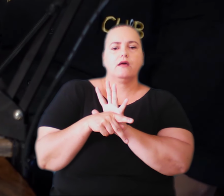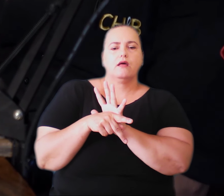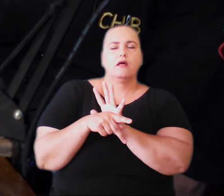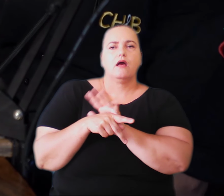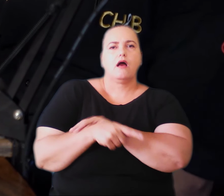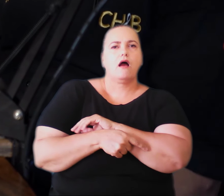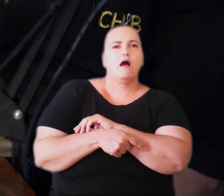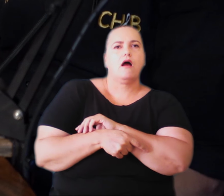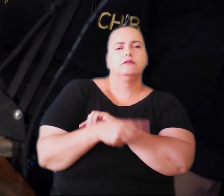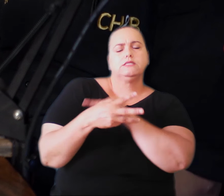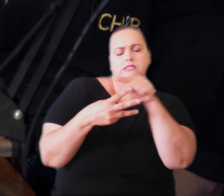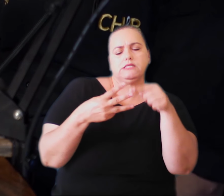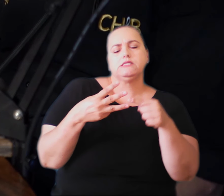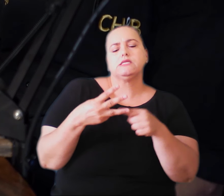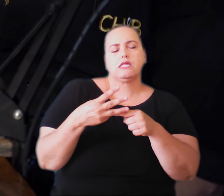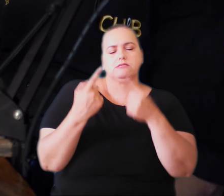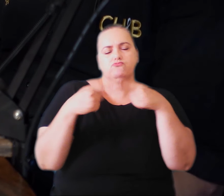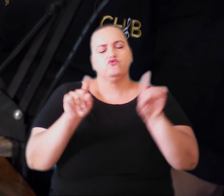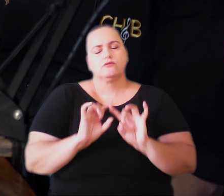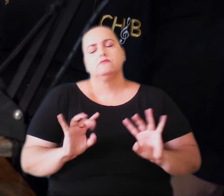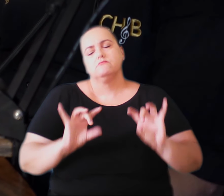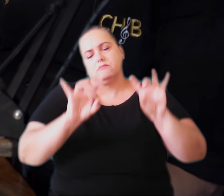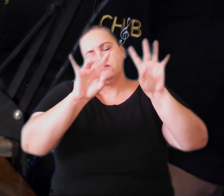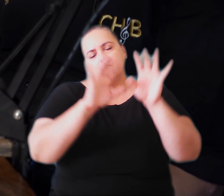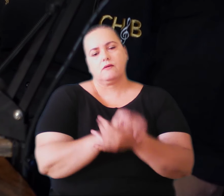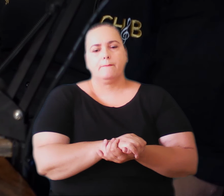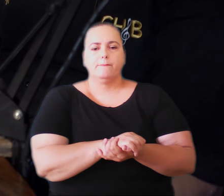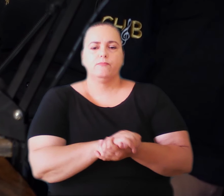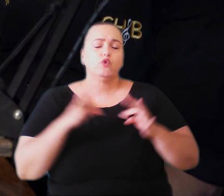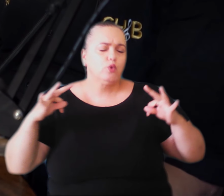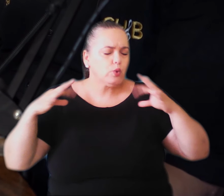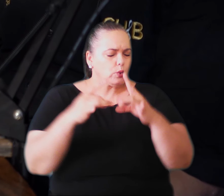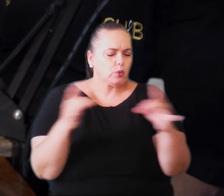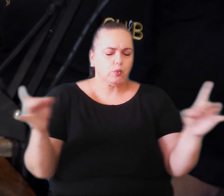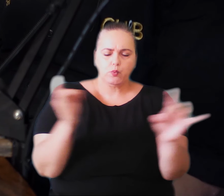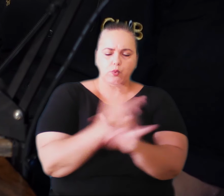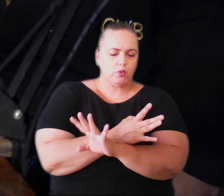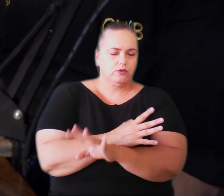Fandangueiro, Recorrendo a Aguapé e Fama de Bagunceiro. Tudo pronto as músicas.